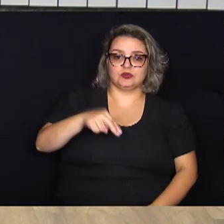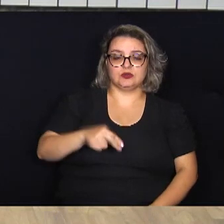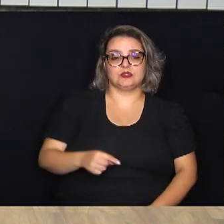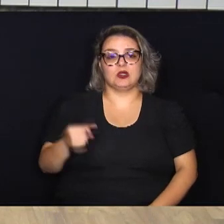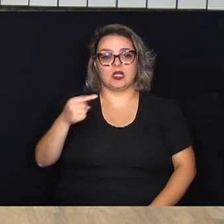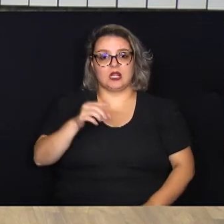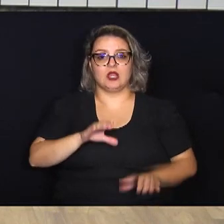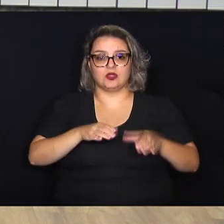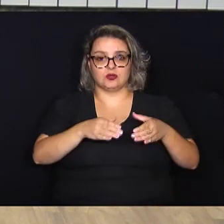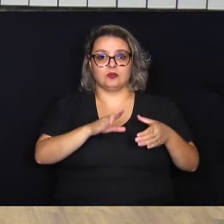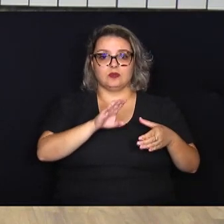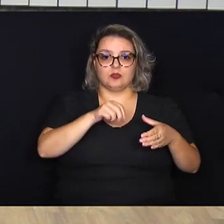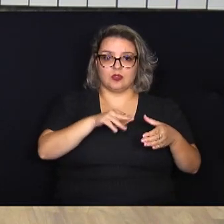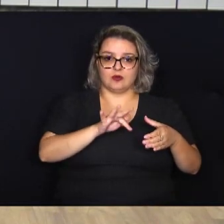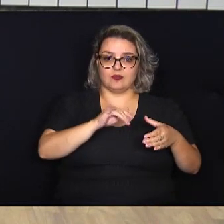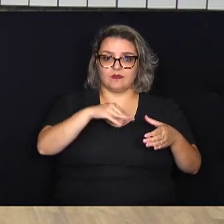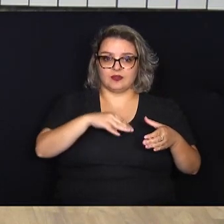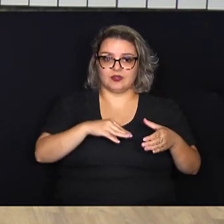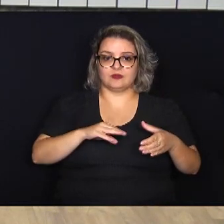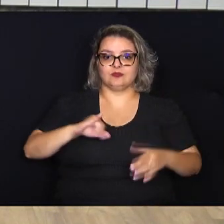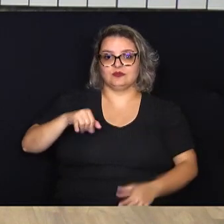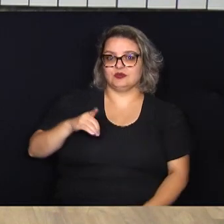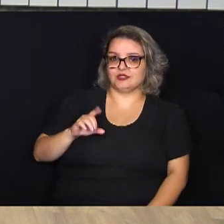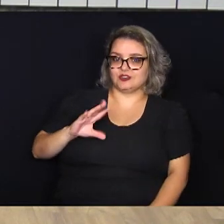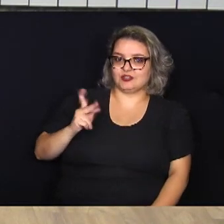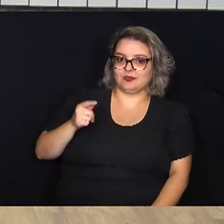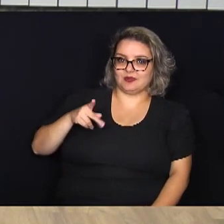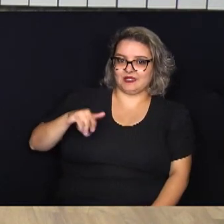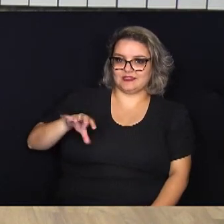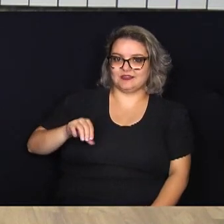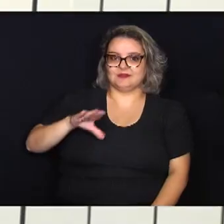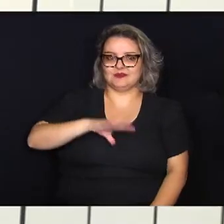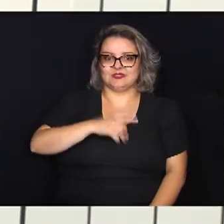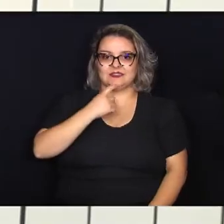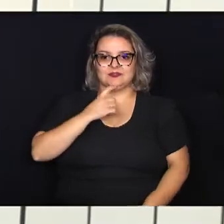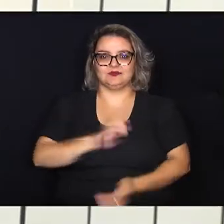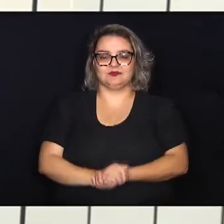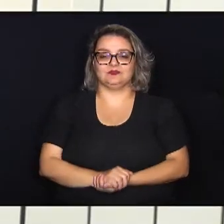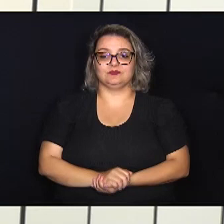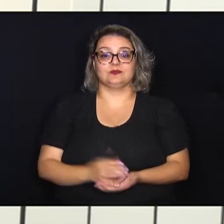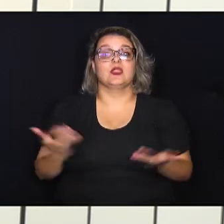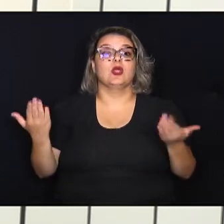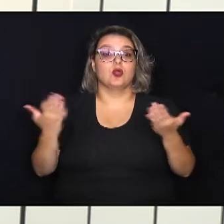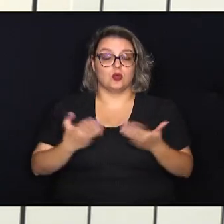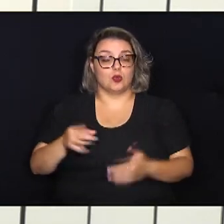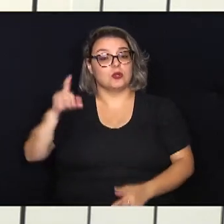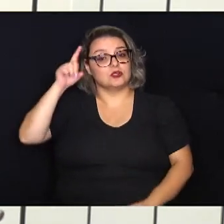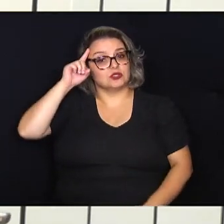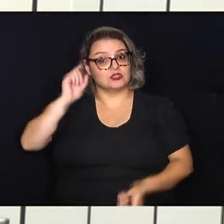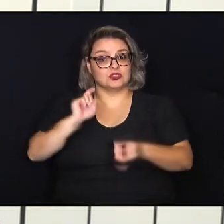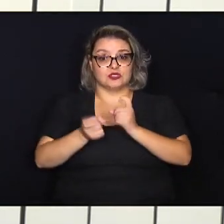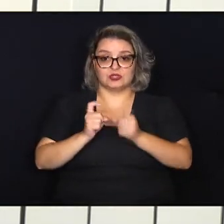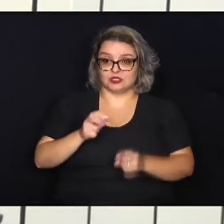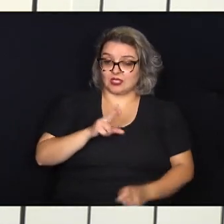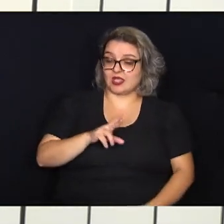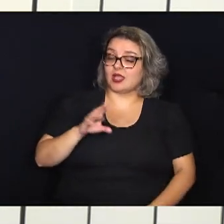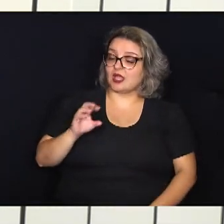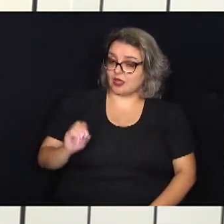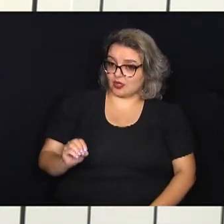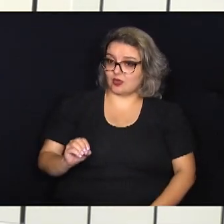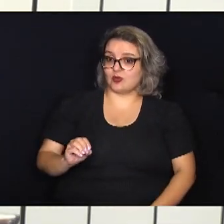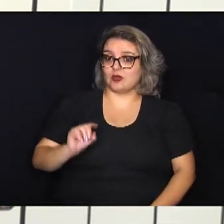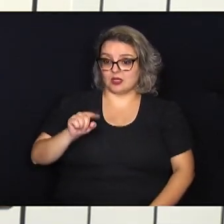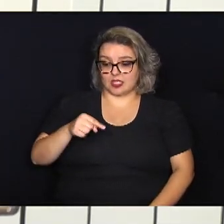Clube Bonfim, no Jardim Chapadão, aqui na cidade de Campinas. E hoje é dia de reunião ordinária.